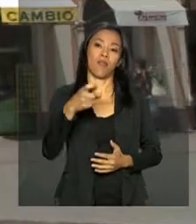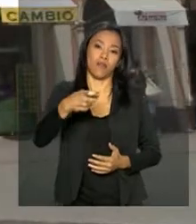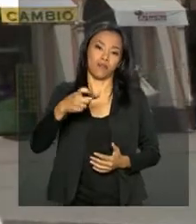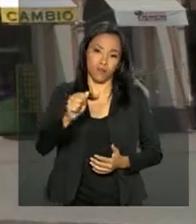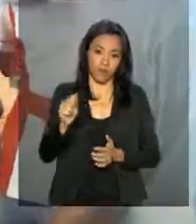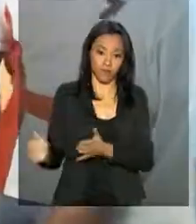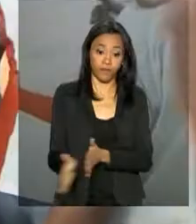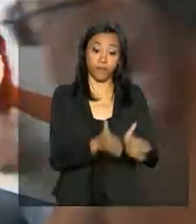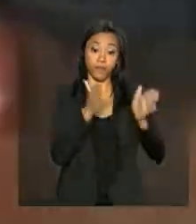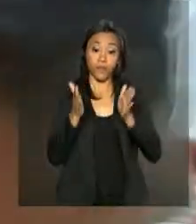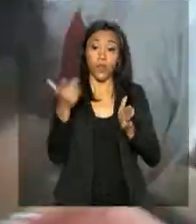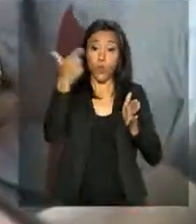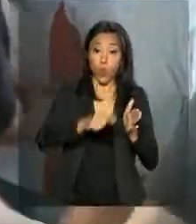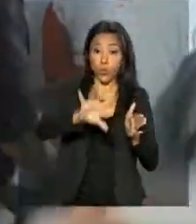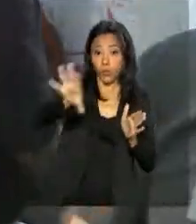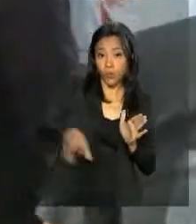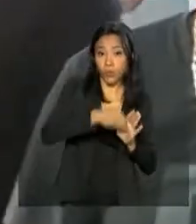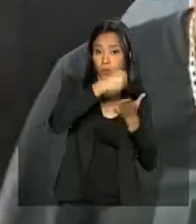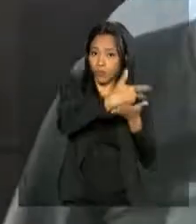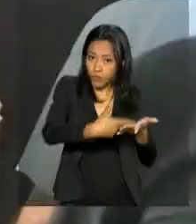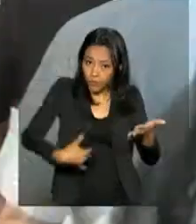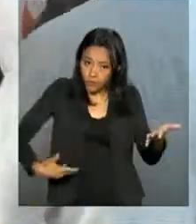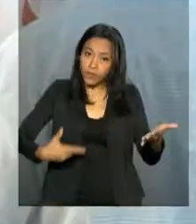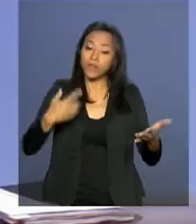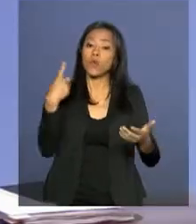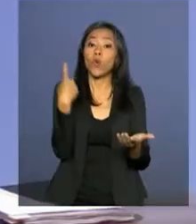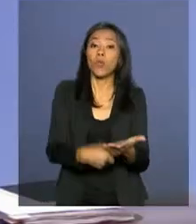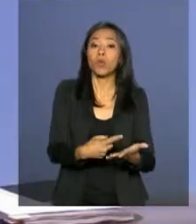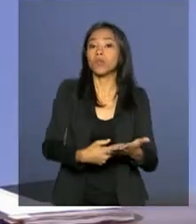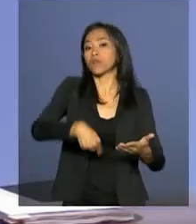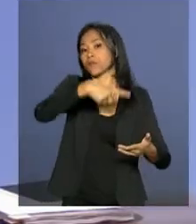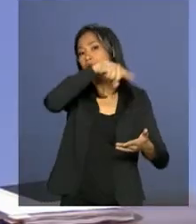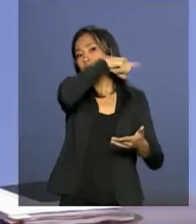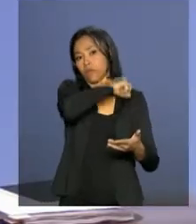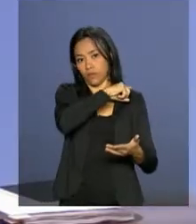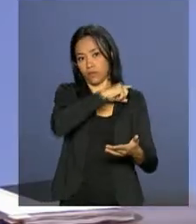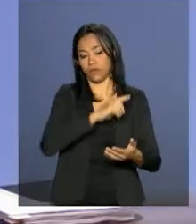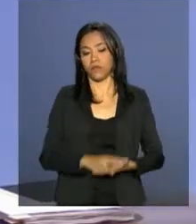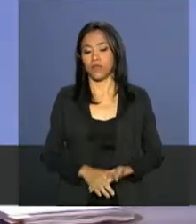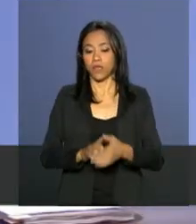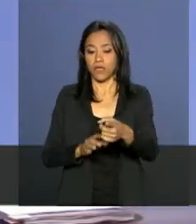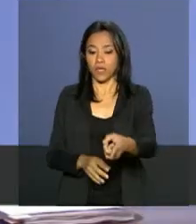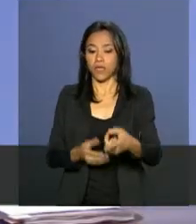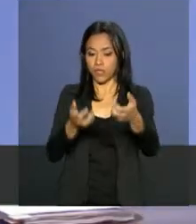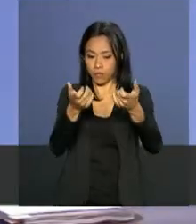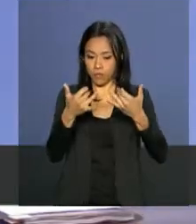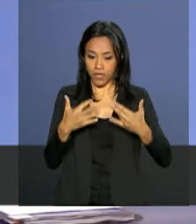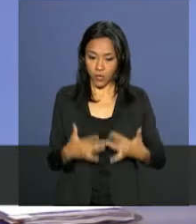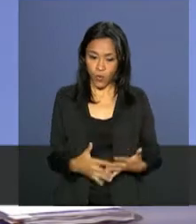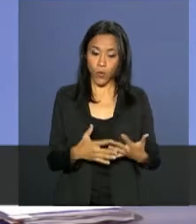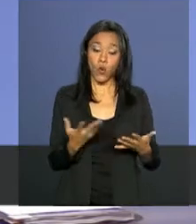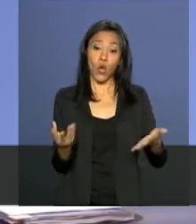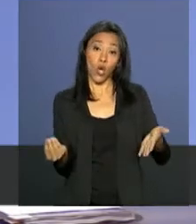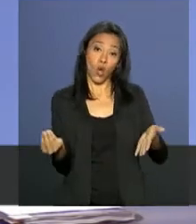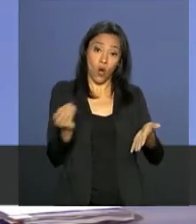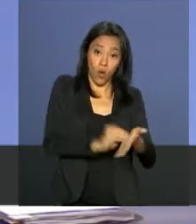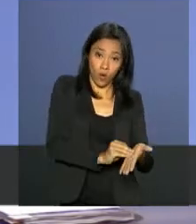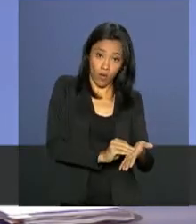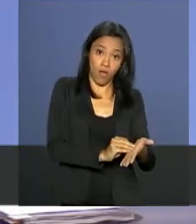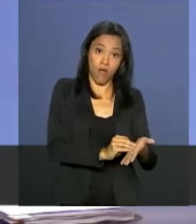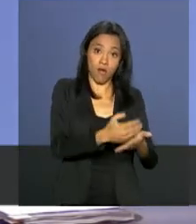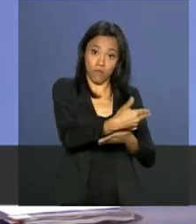incorporados no texto tratados anteriores a gente também procurou incorporar a esse marco